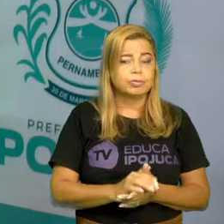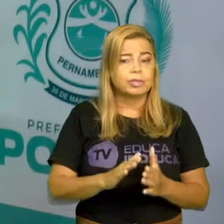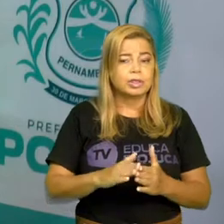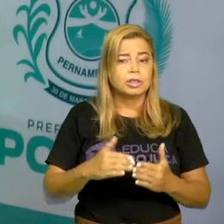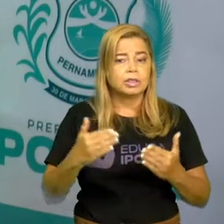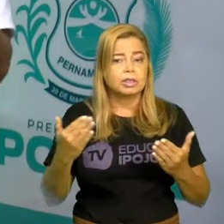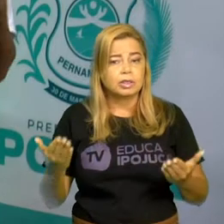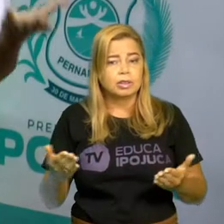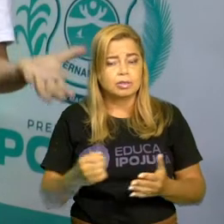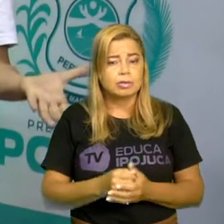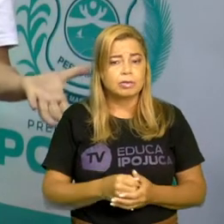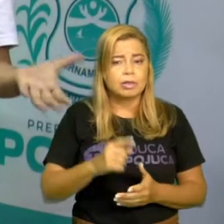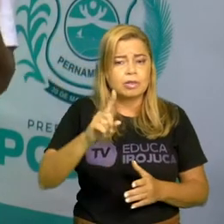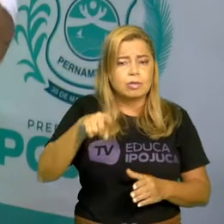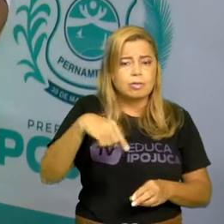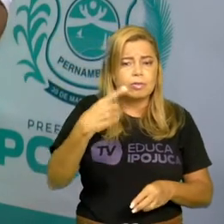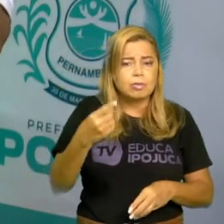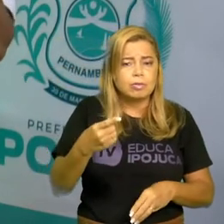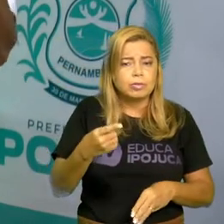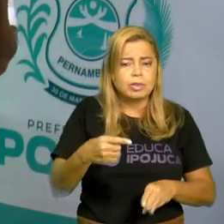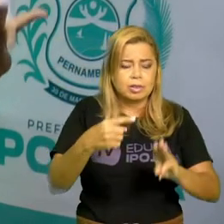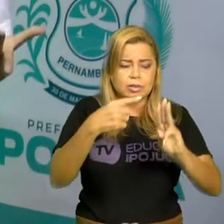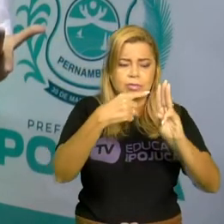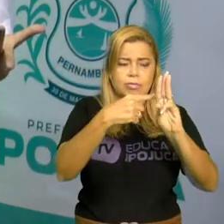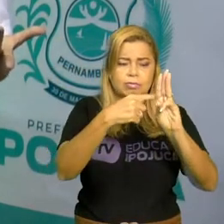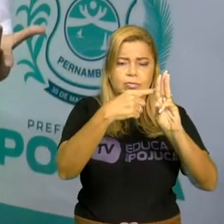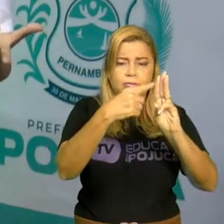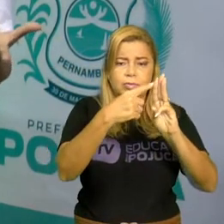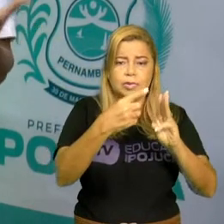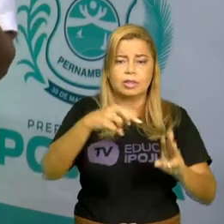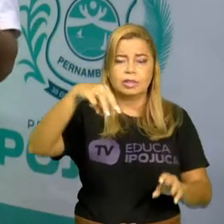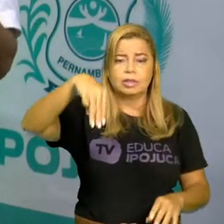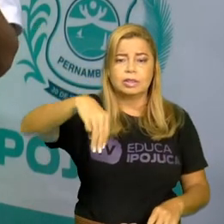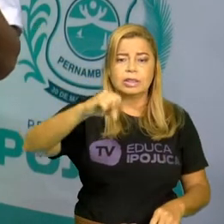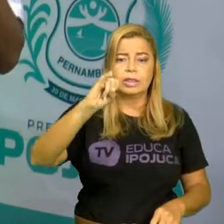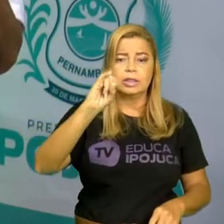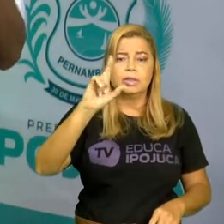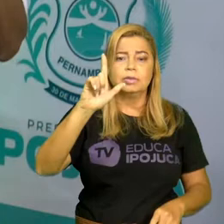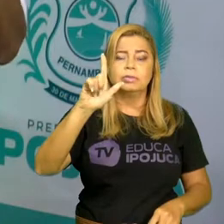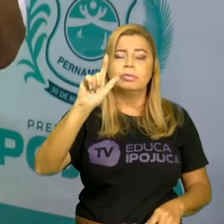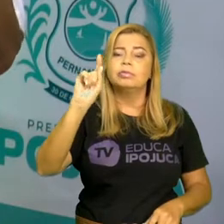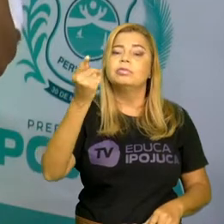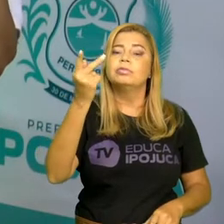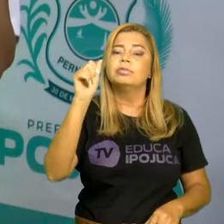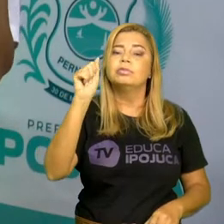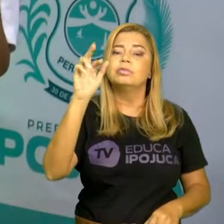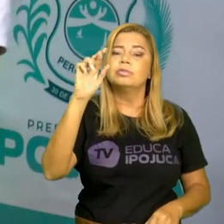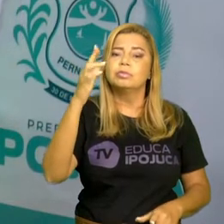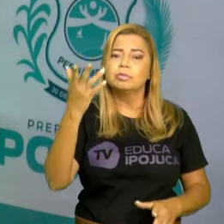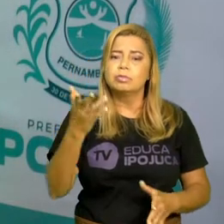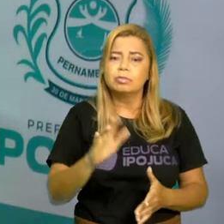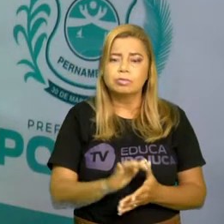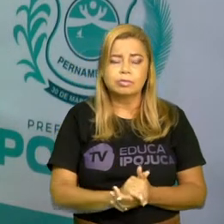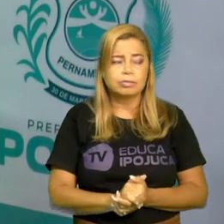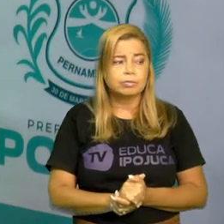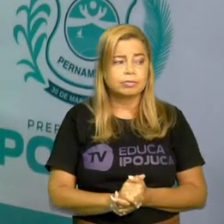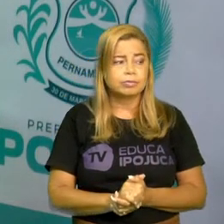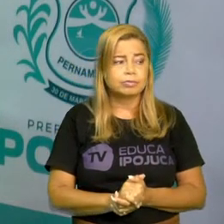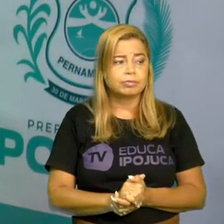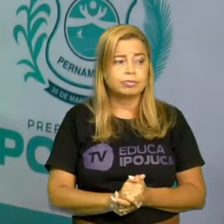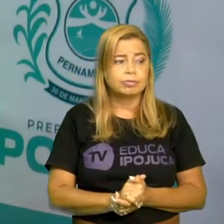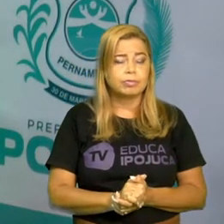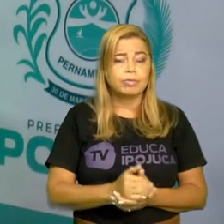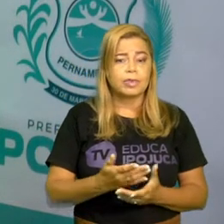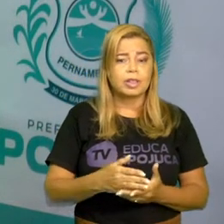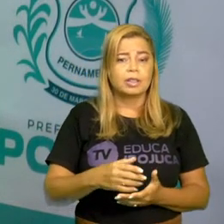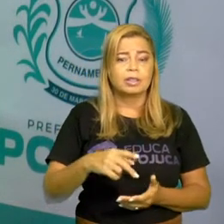última ordem ali, centena de milhar. Ó, centena de milhar. Você tem centena de milhar. Imagine que você tem